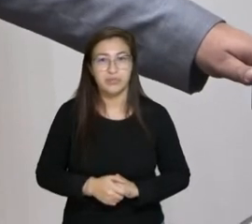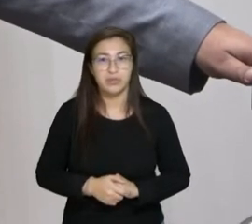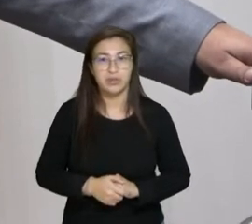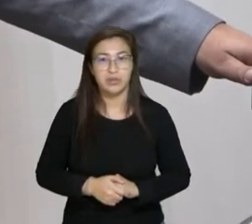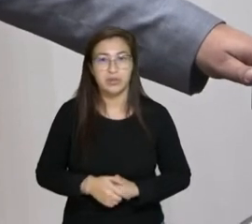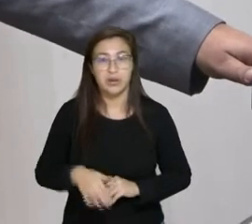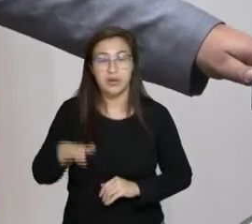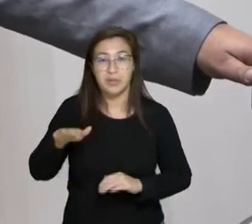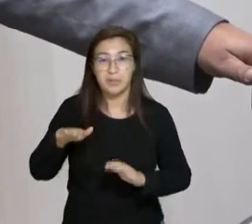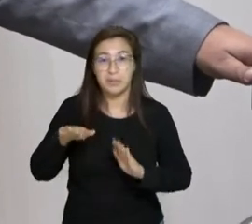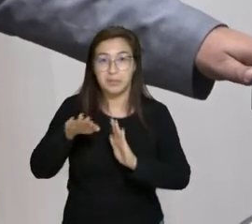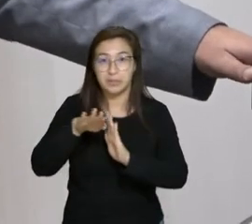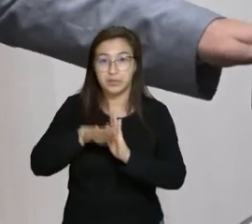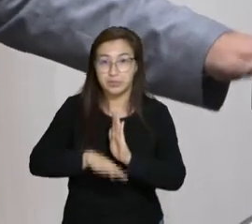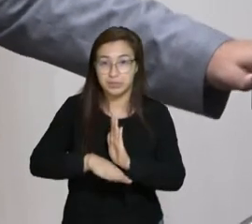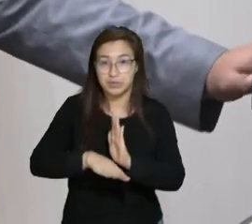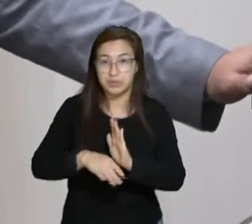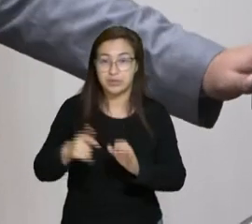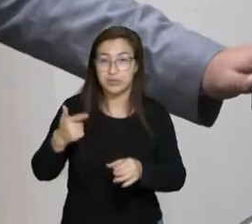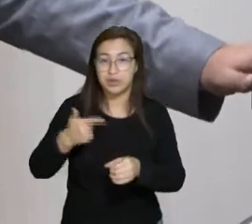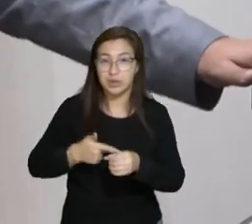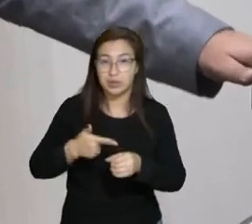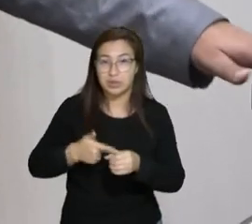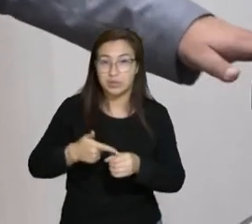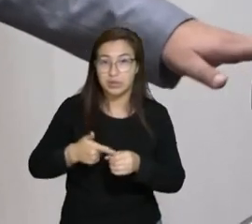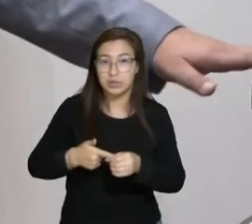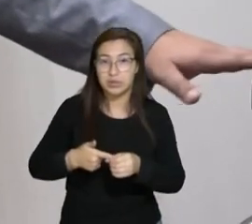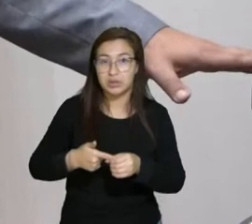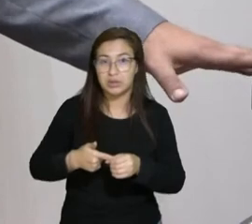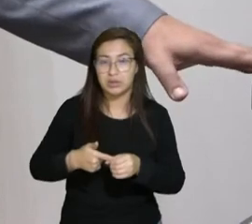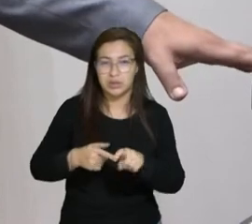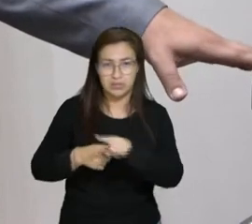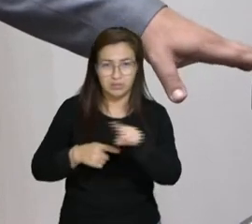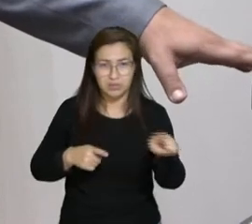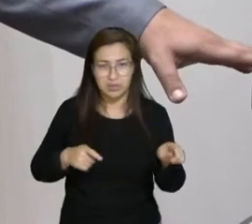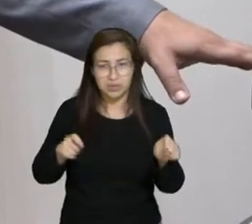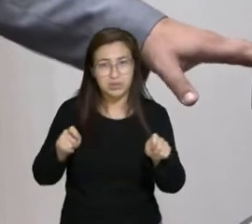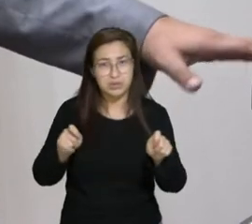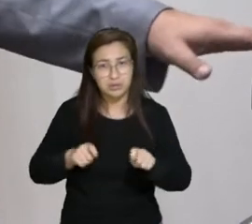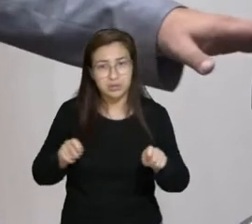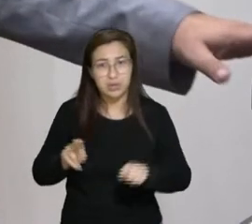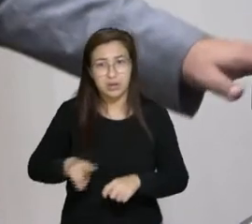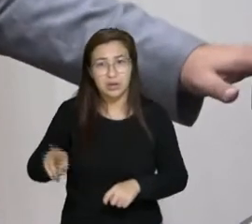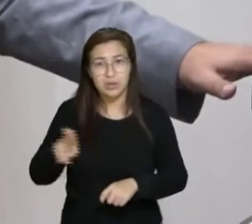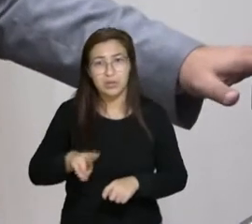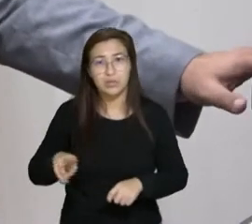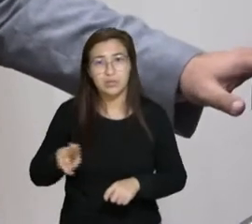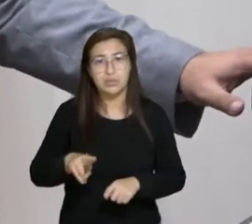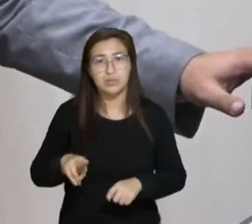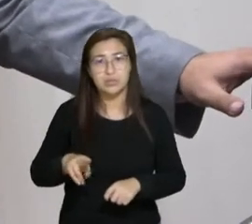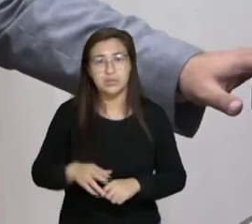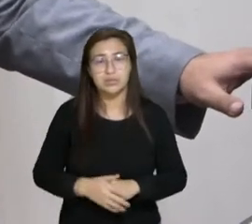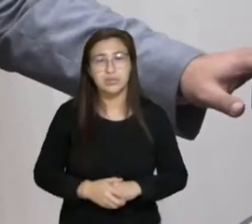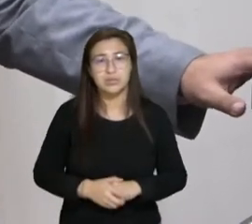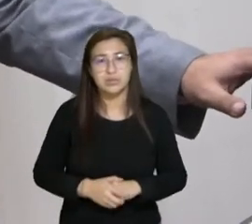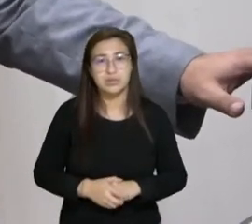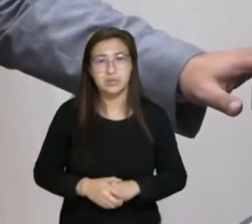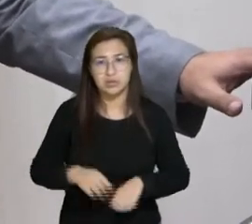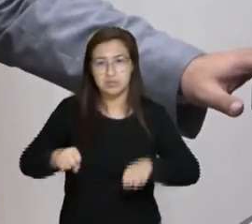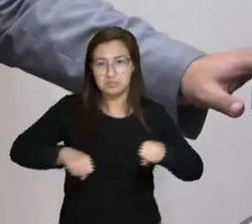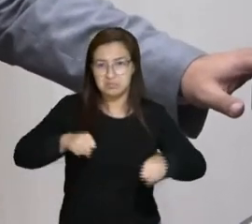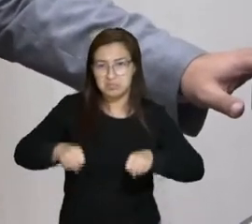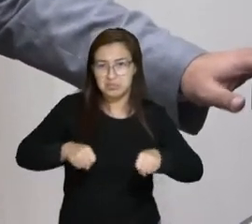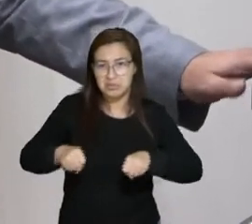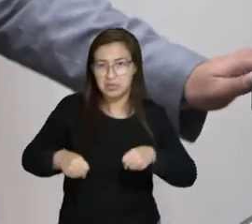mas não baixou o diesel como se ninguém aqui o Saci gasolina eu quero perguntar para cada uma dessas pessoas estão aqui dentro chegaram do que aqui de bicicleta